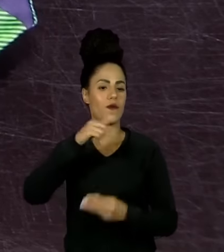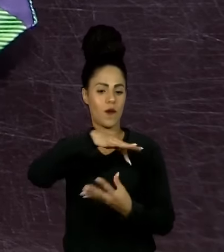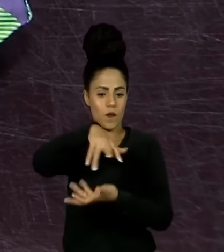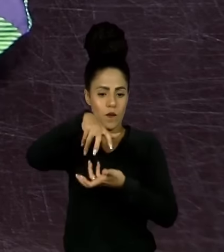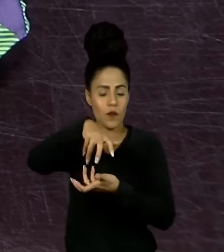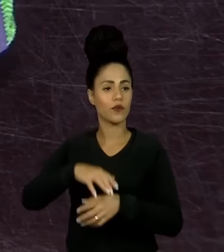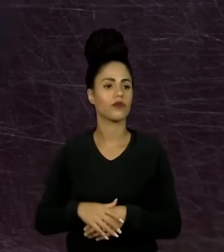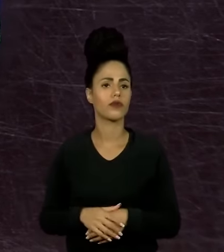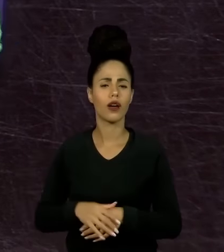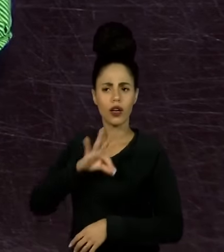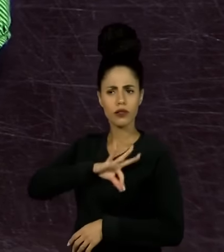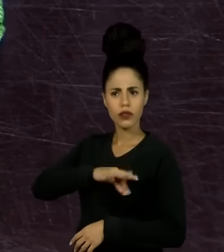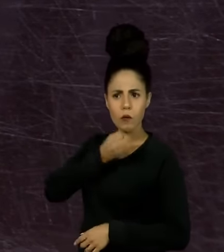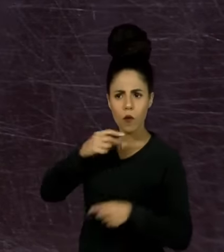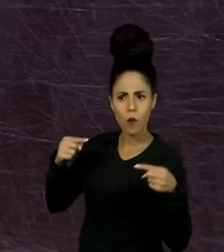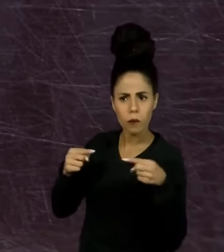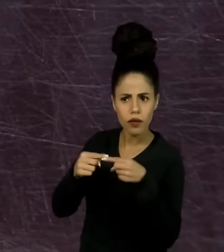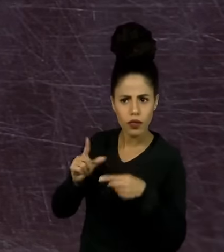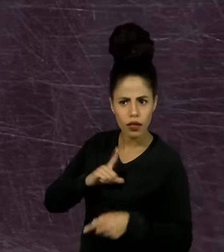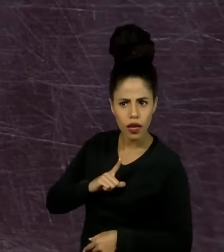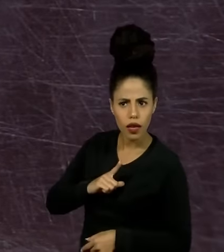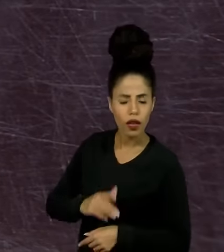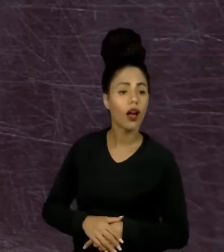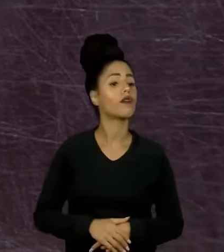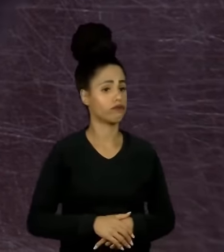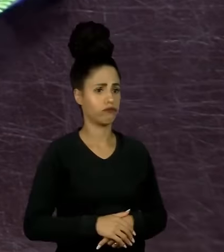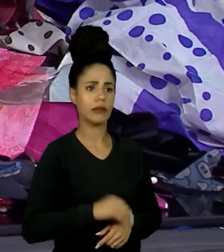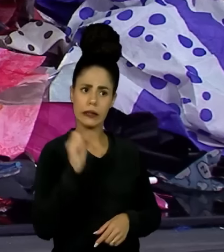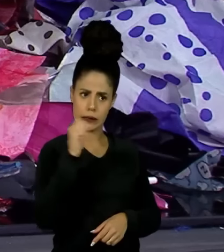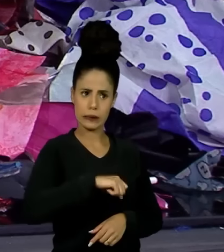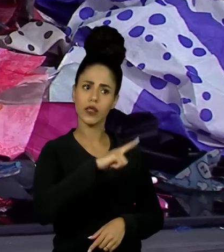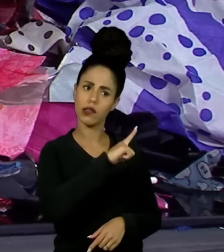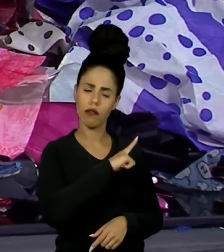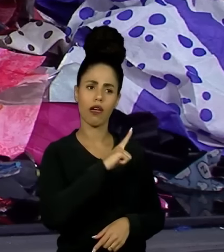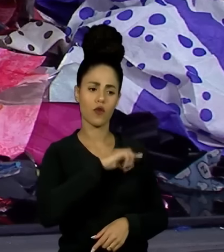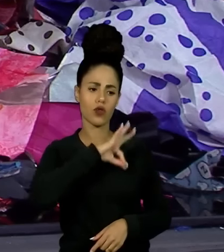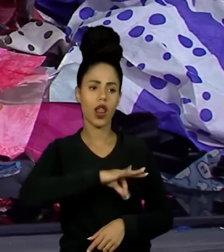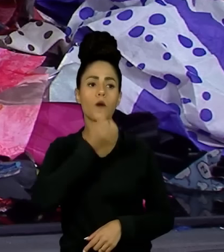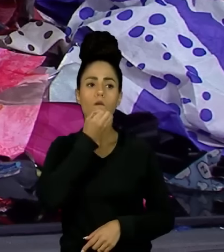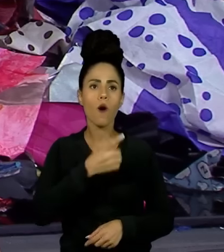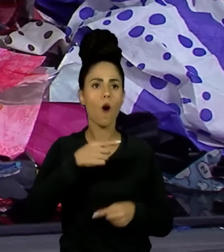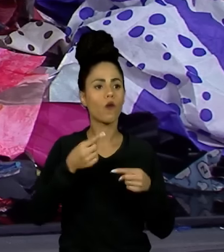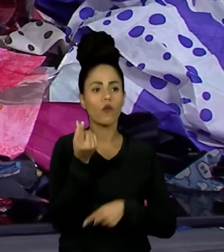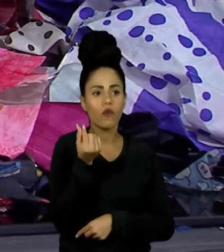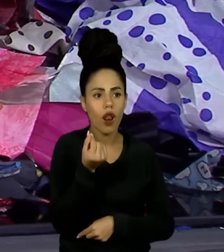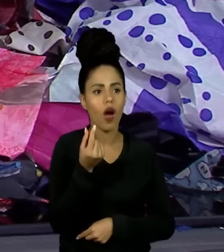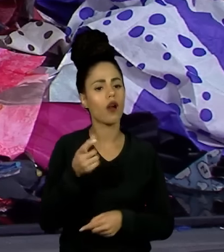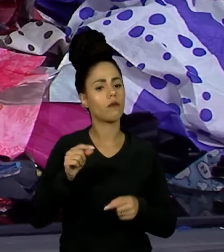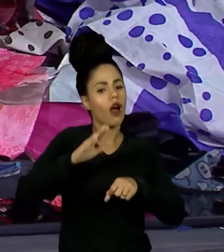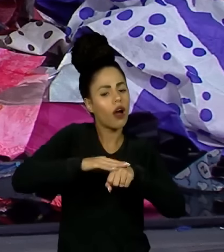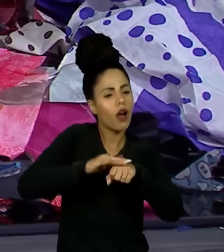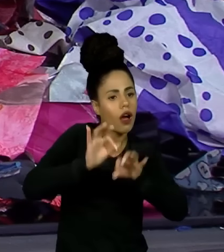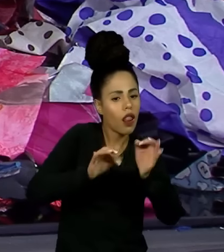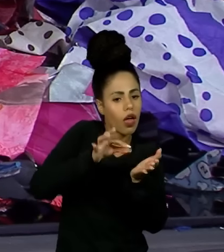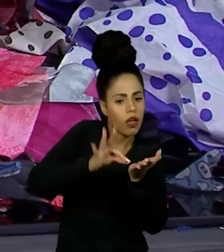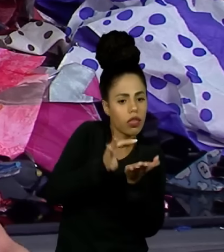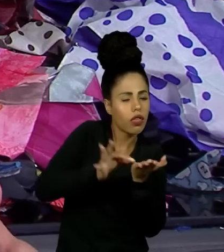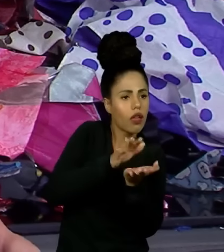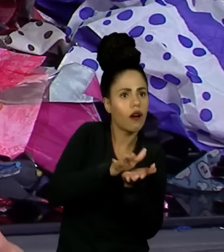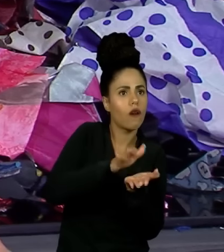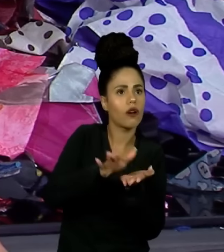uma remuneração justa para isso? Sim, a gente fez um curso para fazer o preço da mão de obra justa, não ser essas empresas,